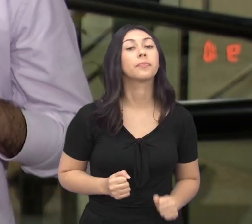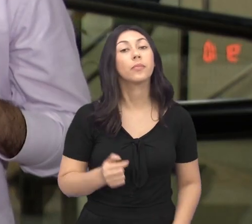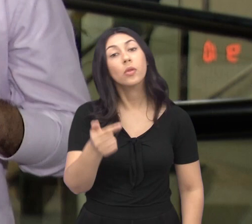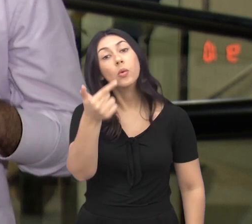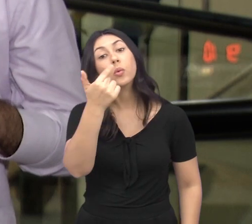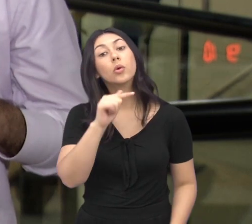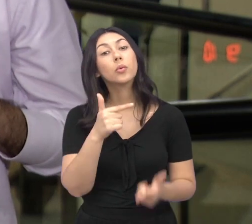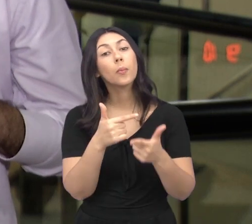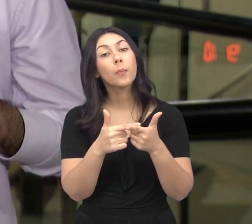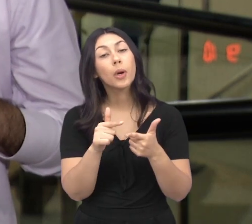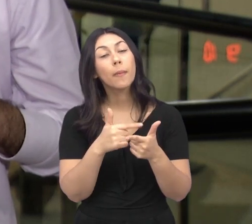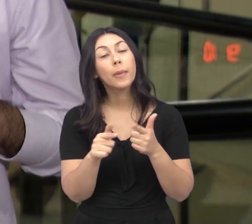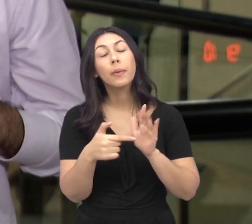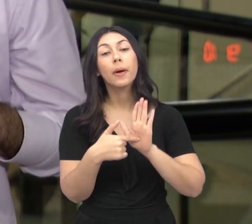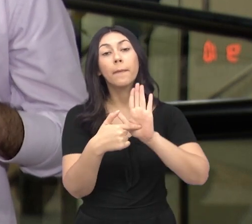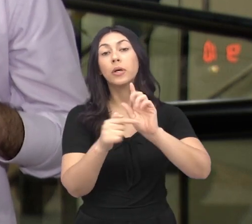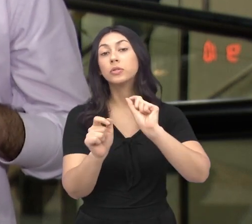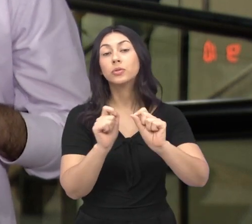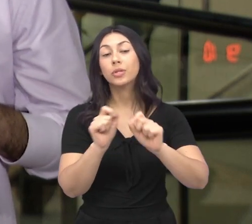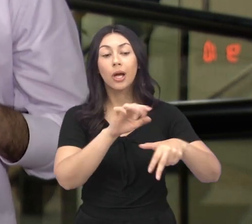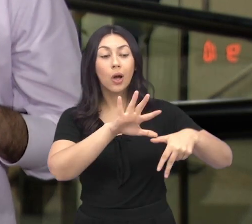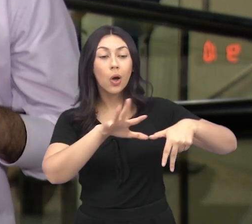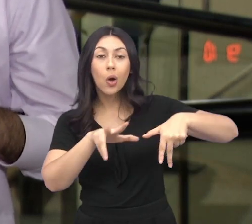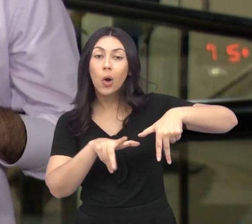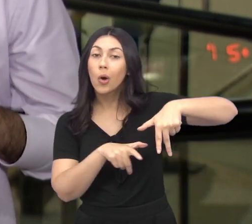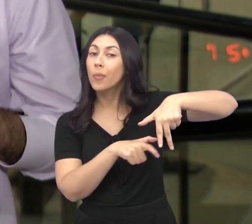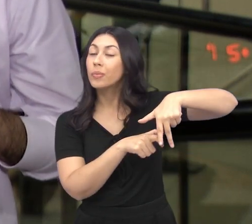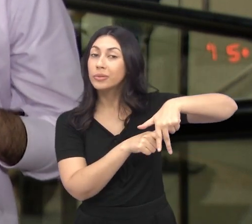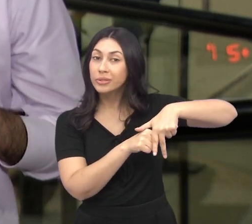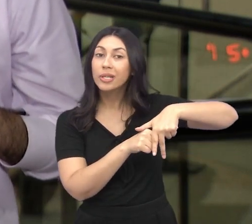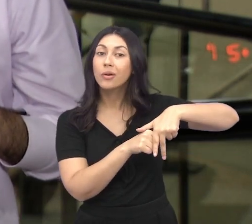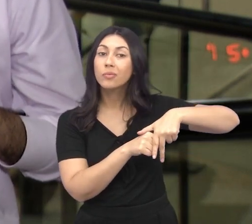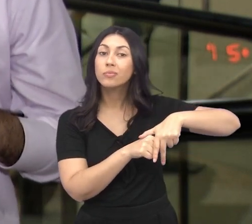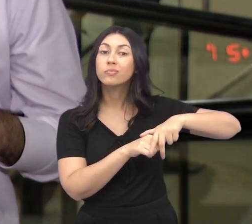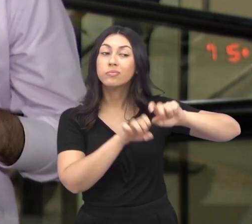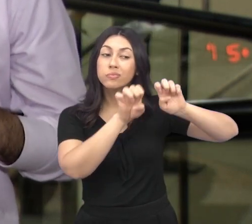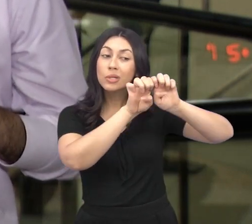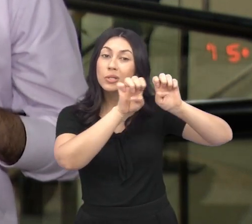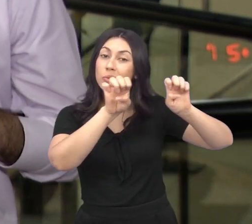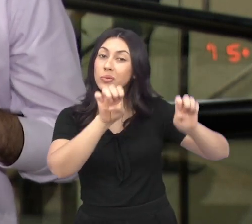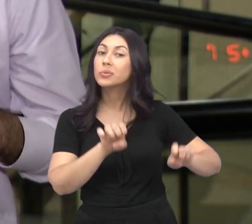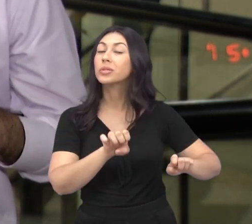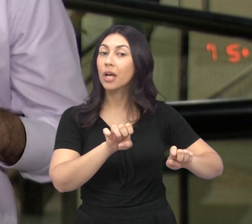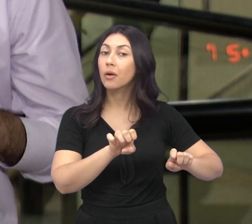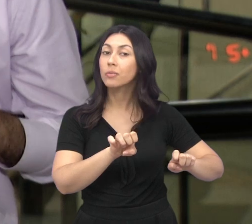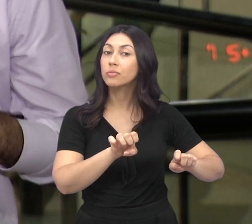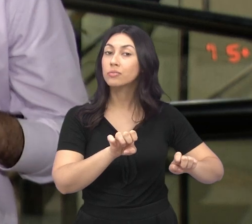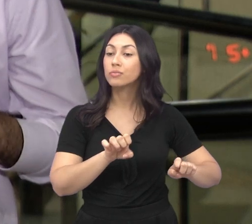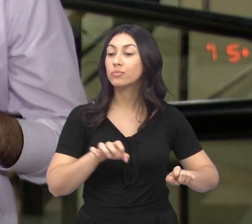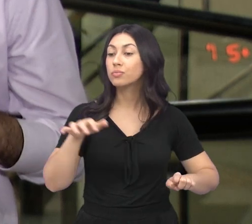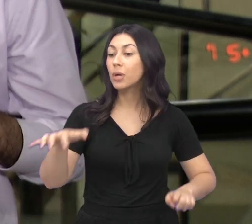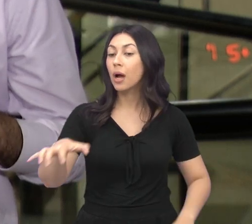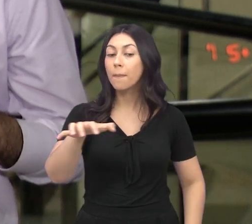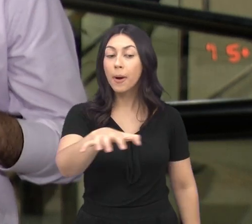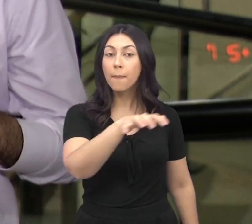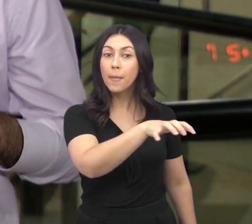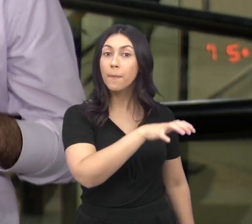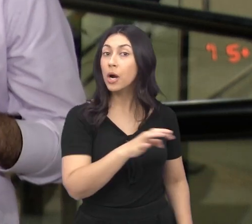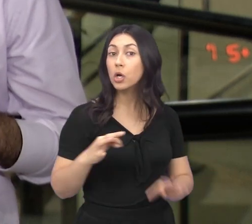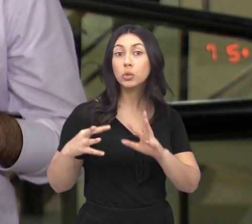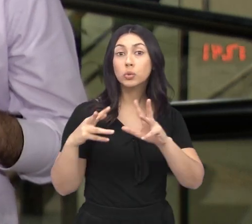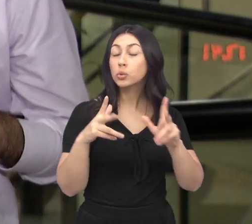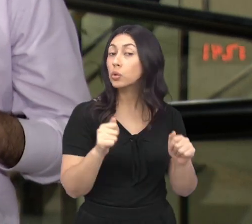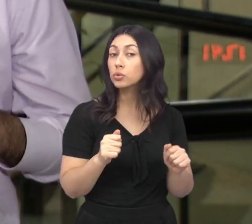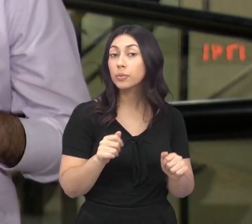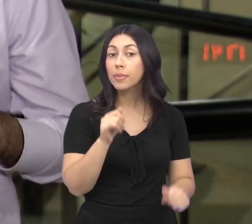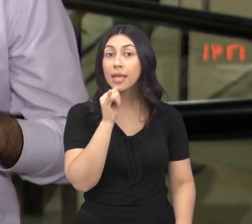Um outro problema apontado por especialistas é a corrupção estrutural, ou seja, ela é reflexo de todos os setores da